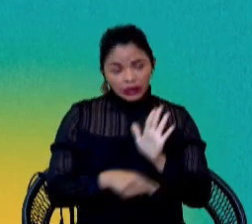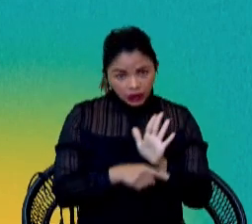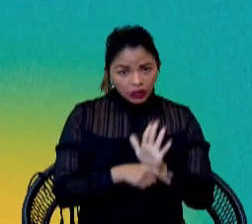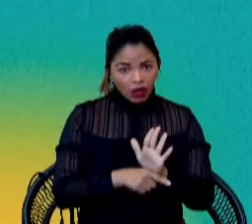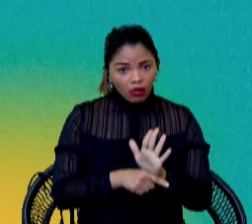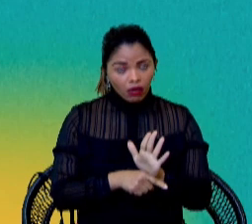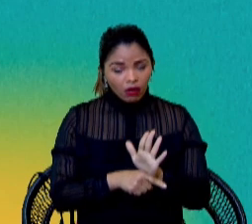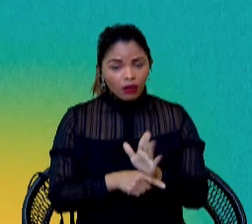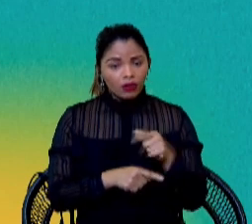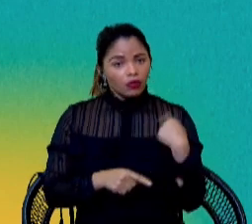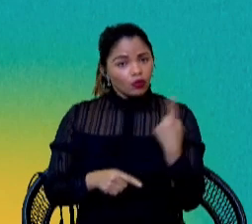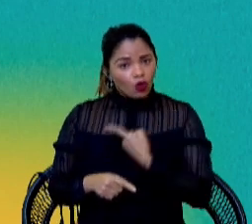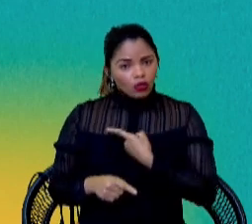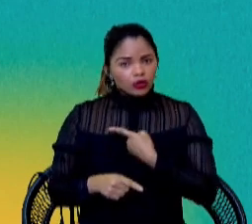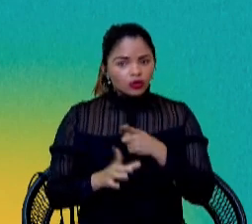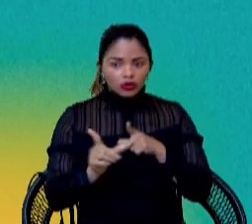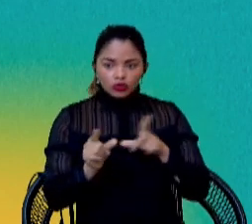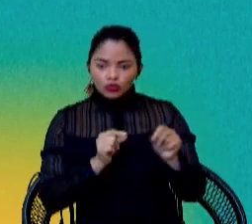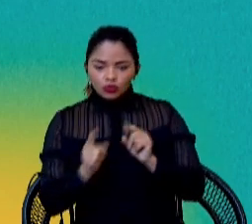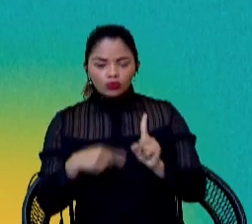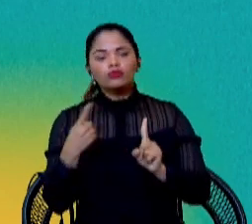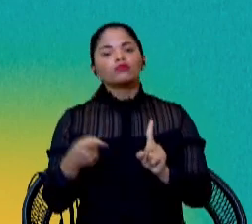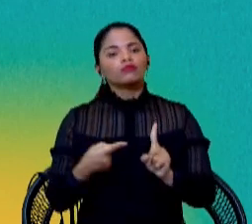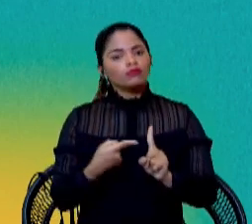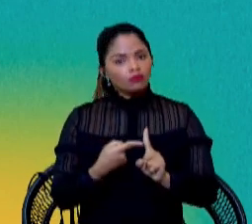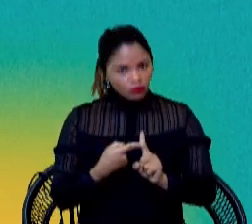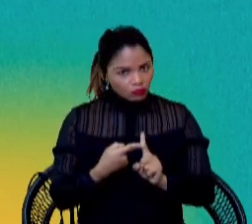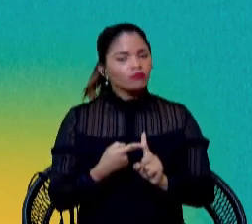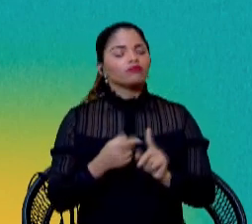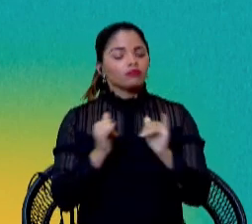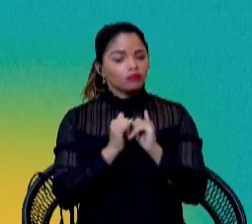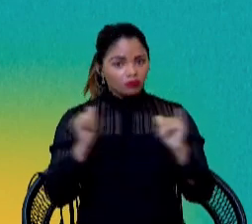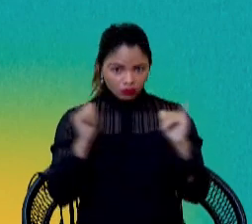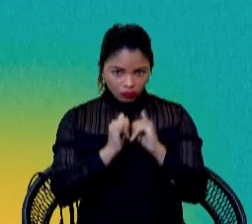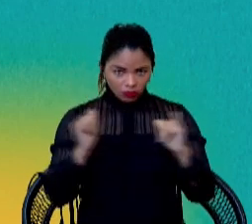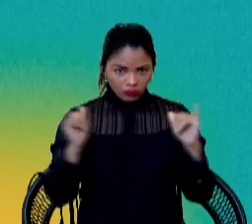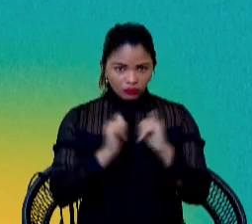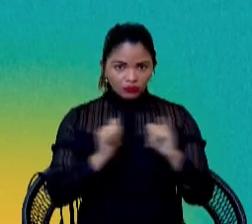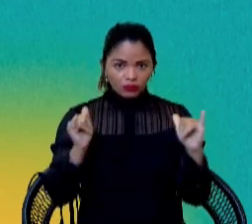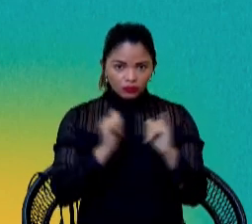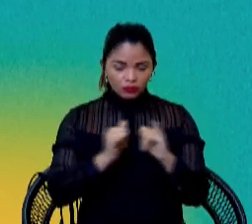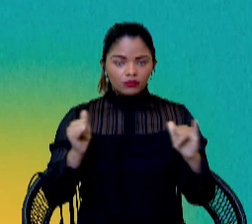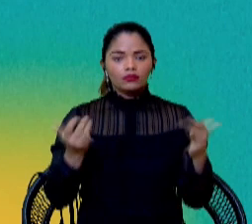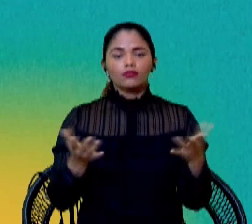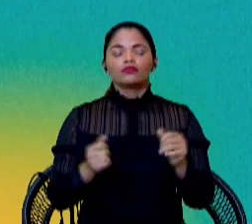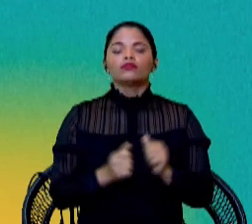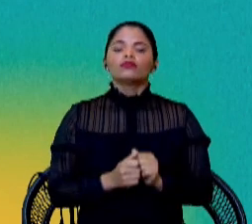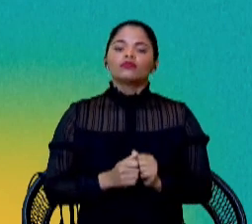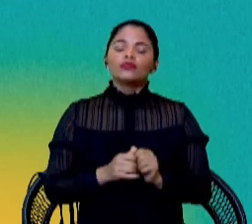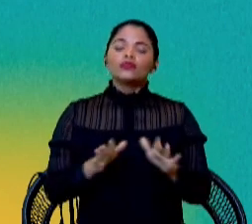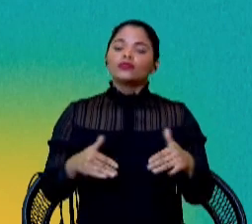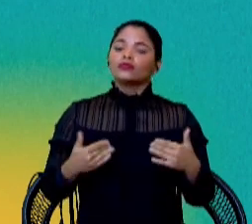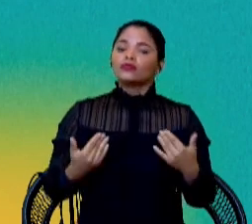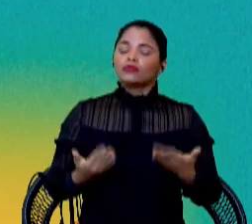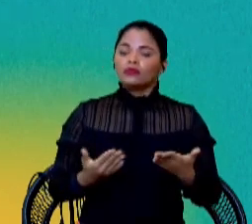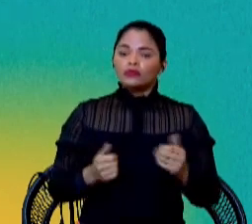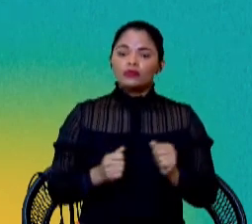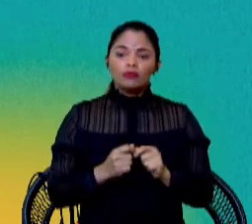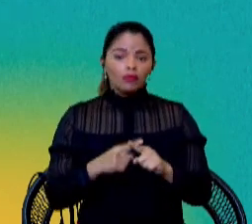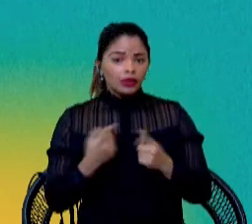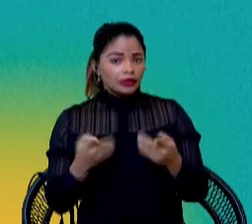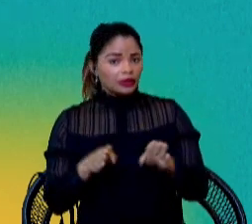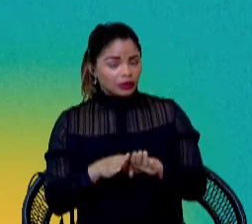gente não só a definir objetivos relacionados a campanhas, objetivos relacionados a anúncios, tá?